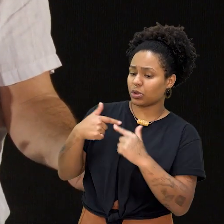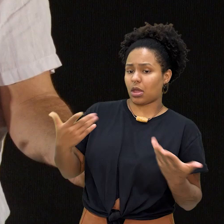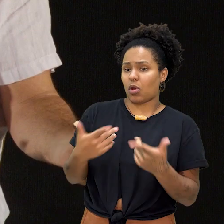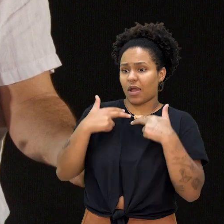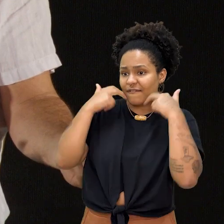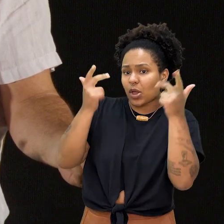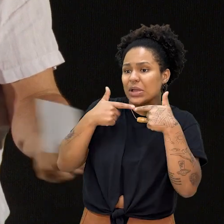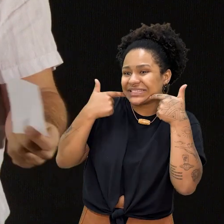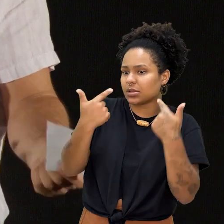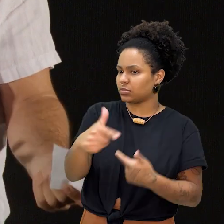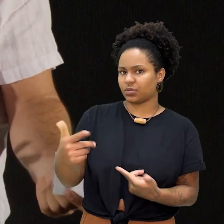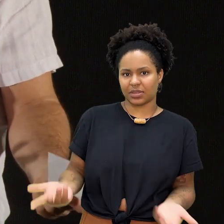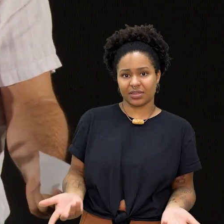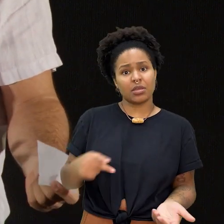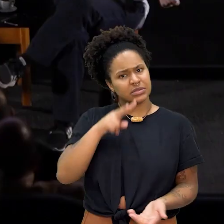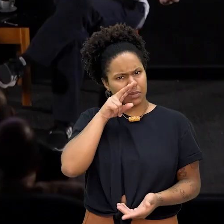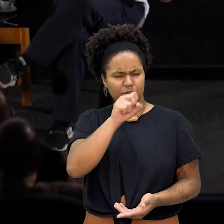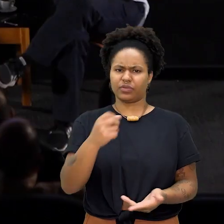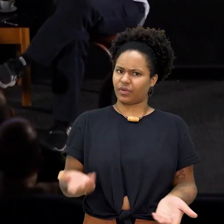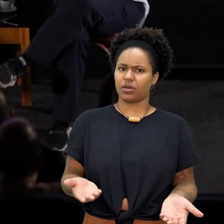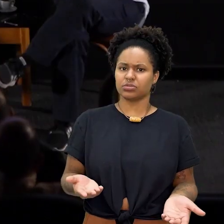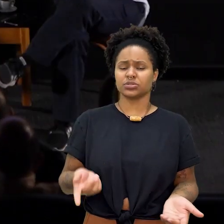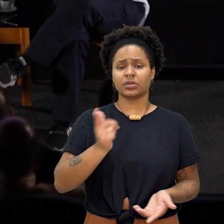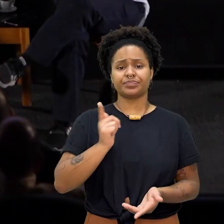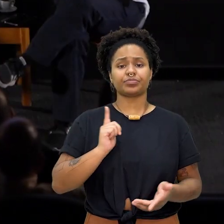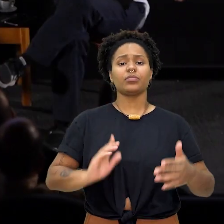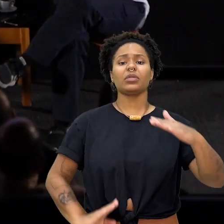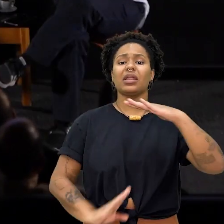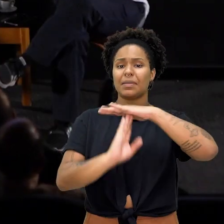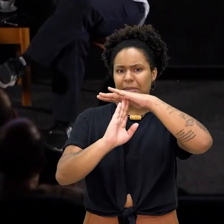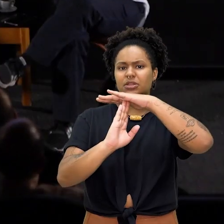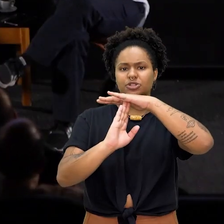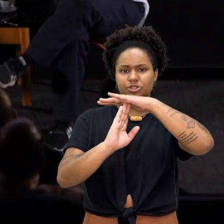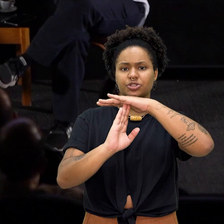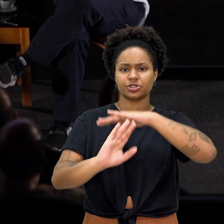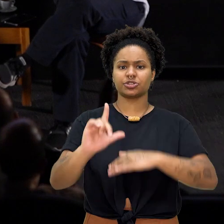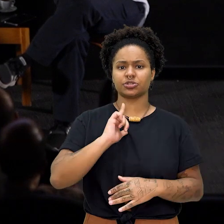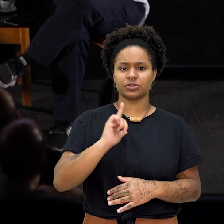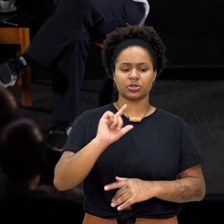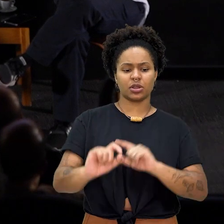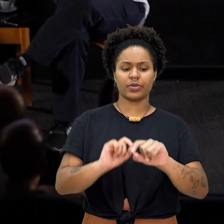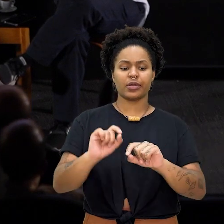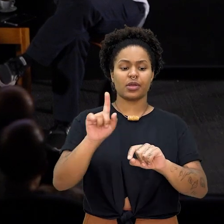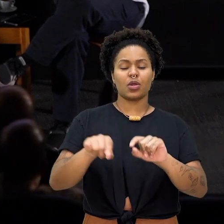sorrir. Né? Então, isso é muito forte. Né? Tem um limite entre o que